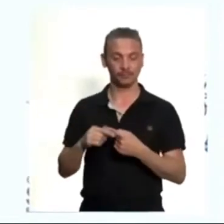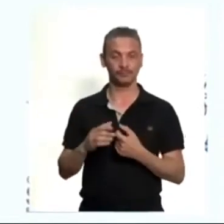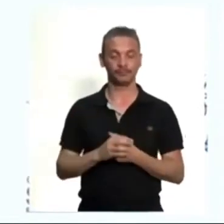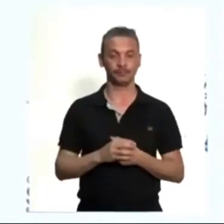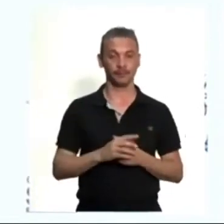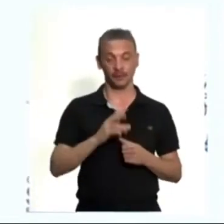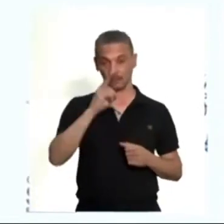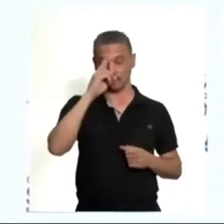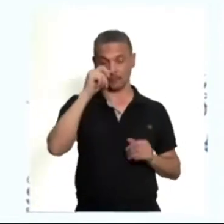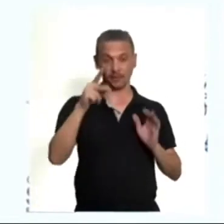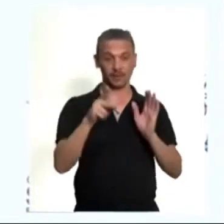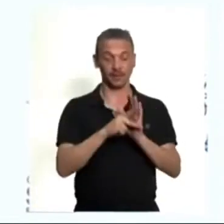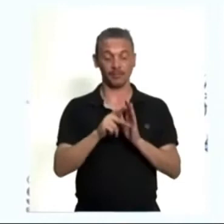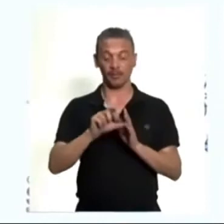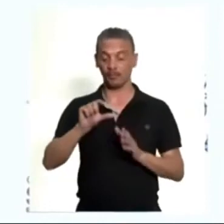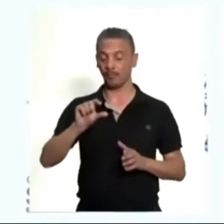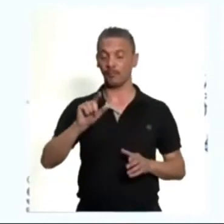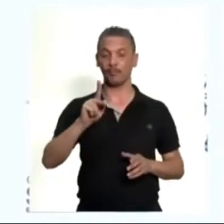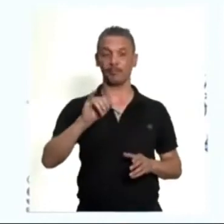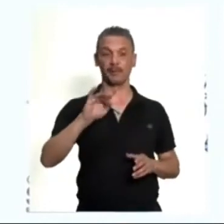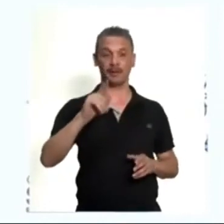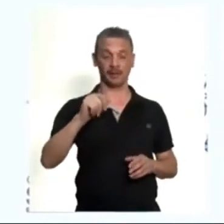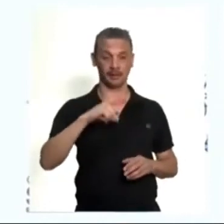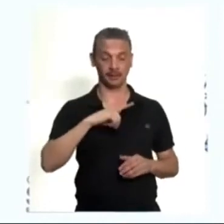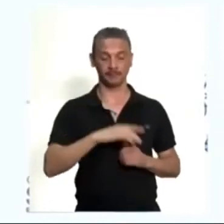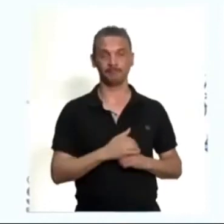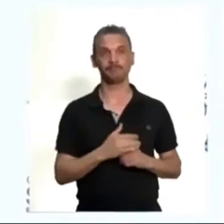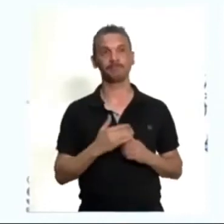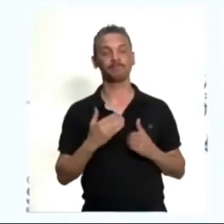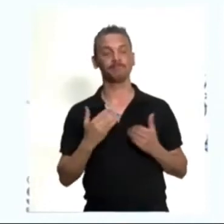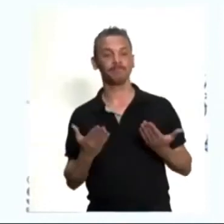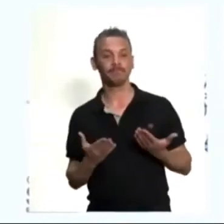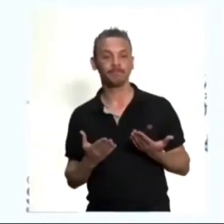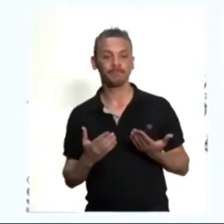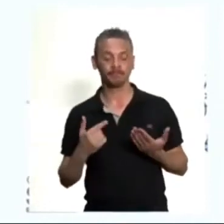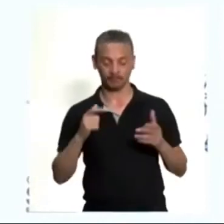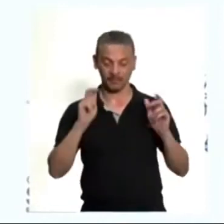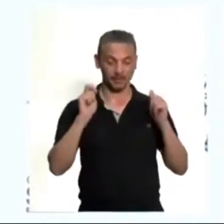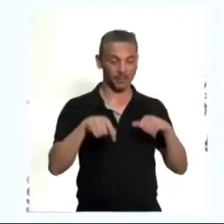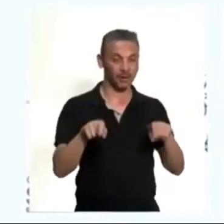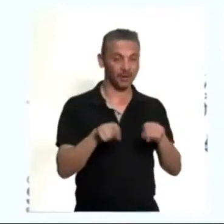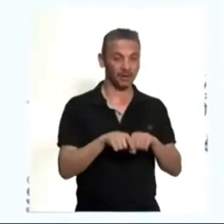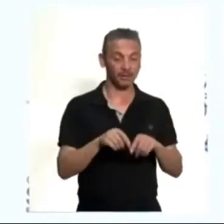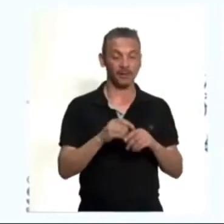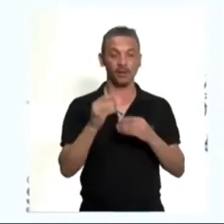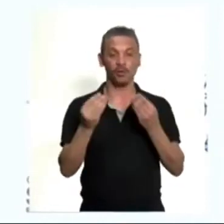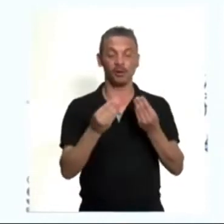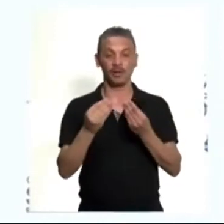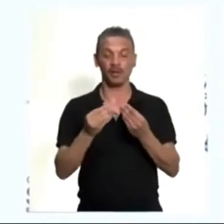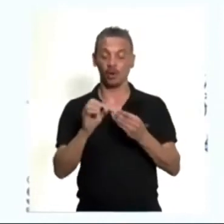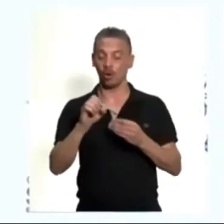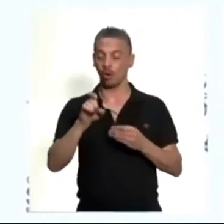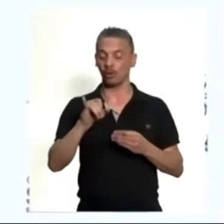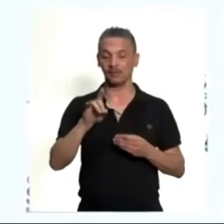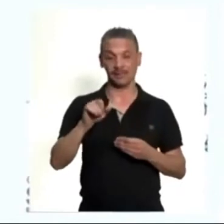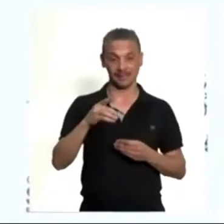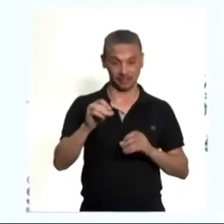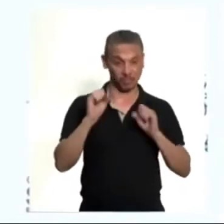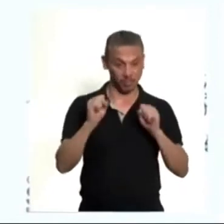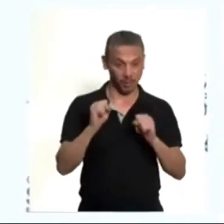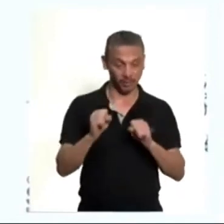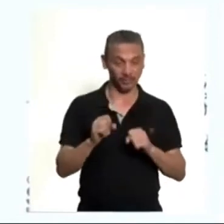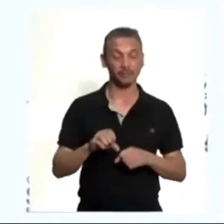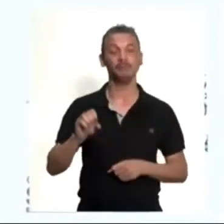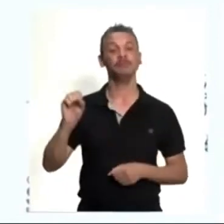eletromotriz de uma pilha. É só pegar o maior menos o menor. Você falou, René, existe a possibilidade dele fornecer os potenciais de oxidação também? Existe.